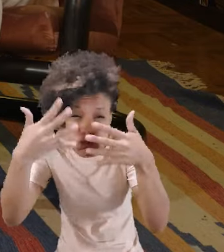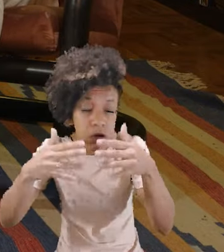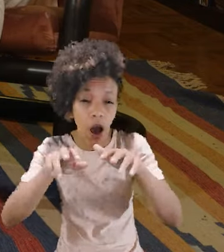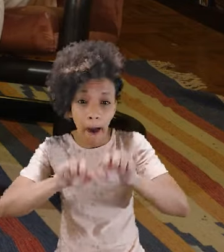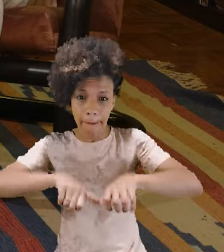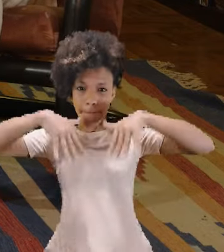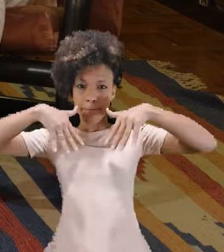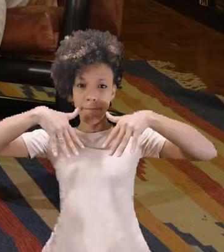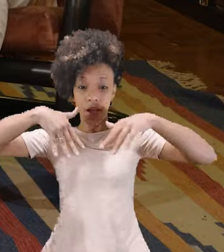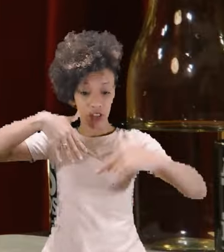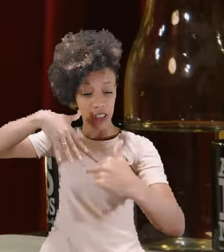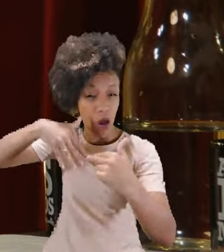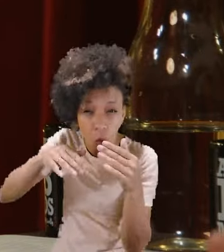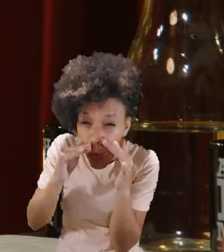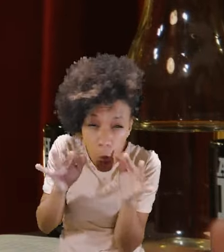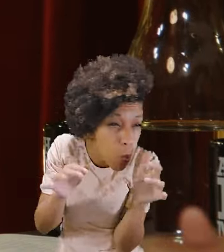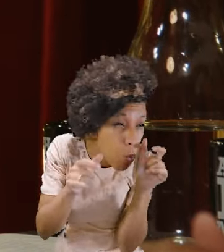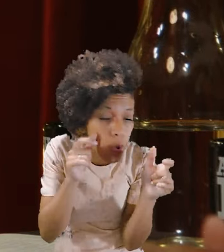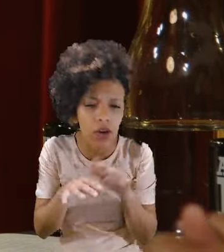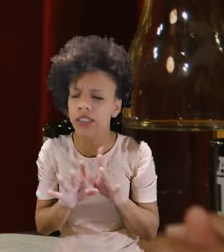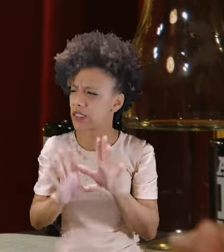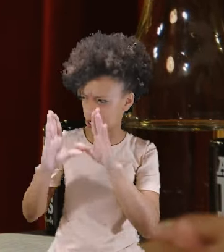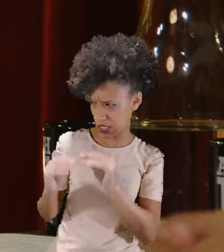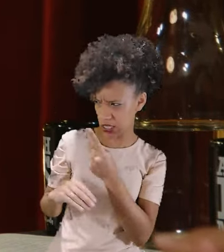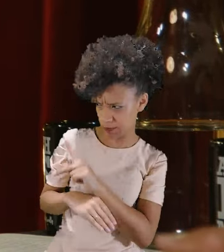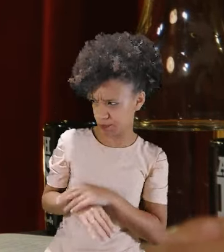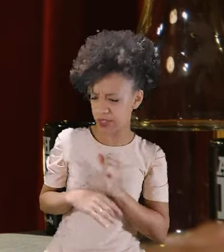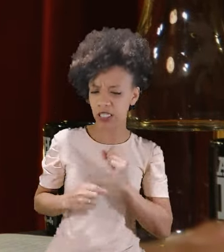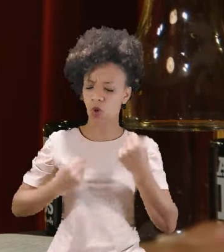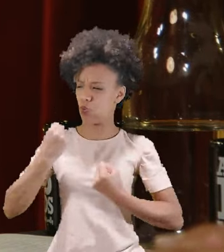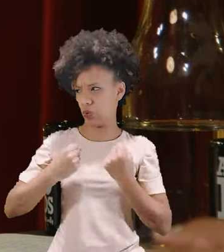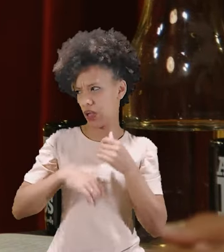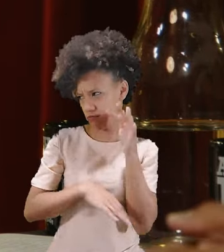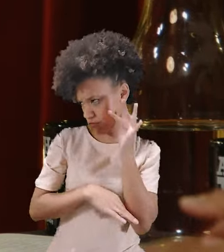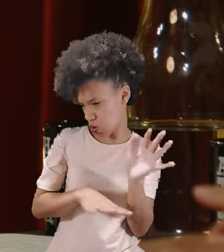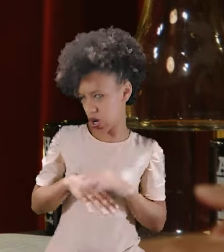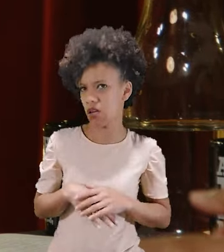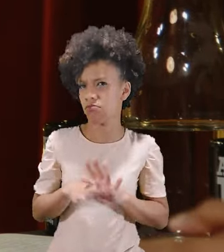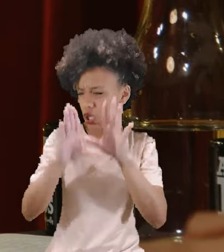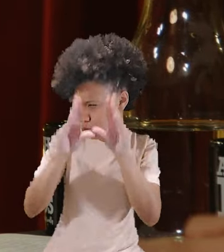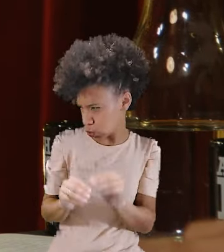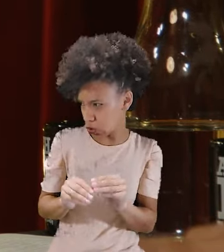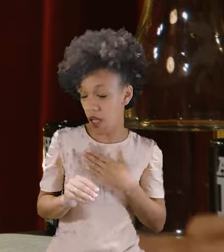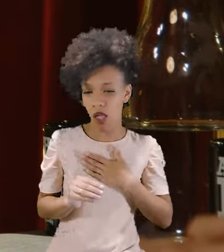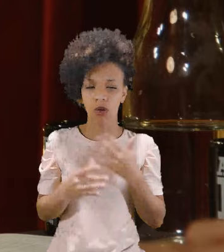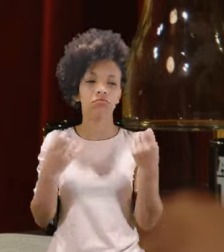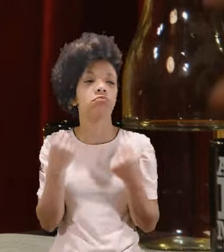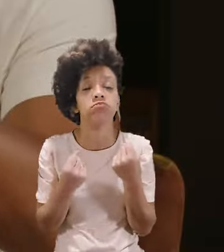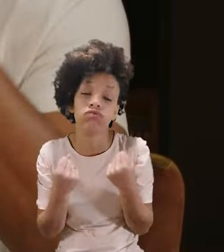visão é exatamente a luz e você fica tempo todo no escuro se eu dirijo e historicamente tá muito escuro